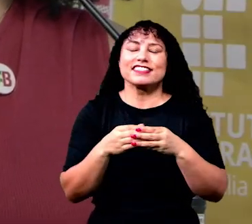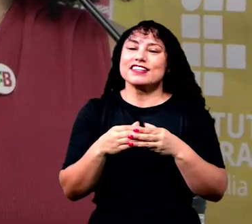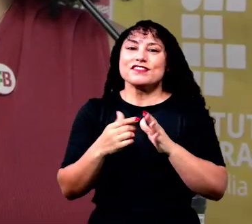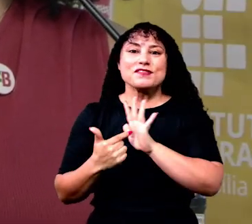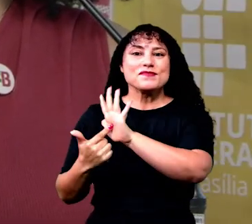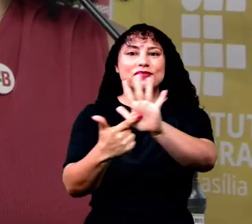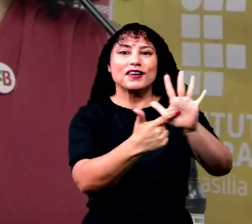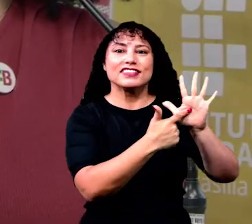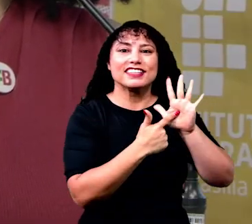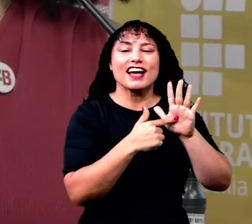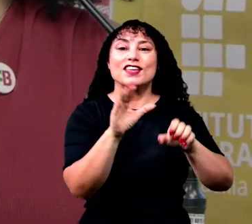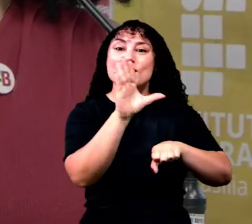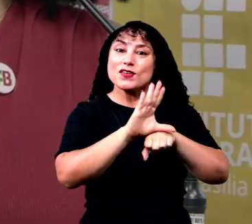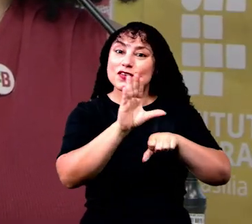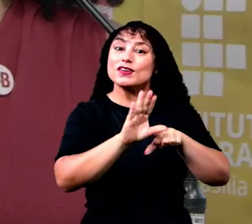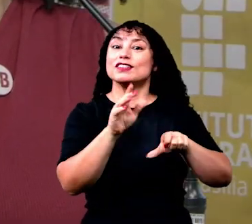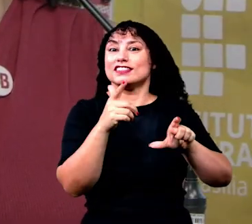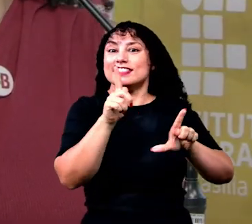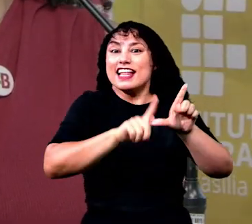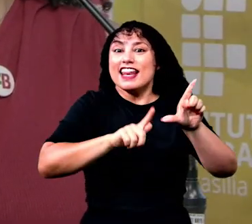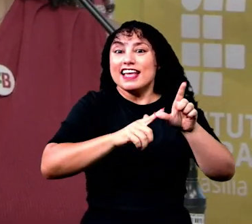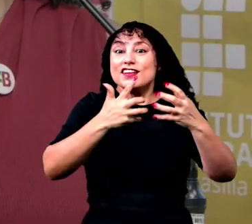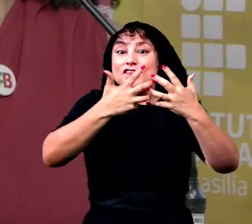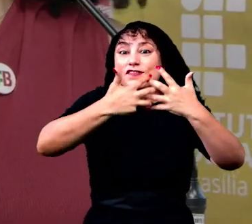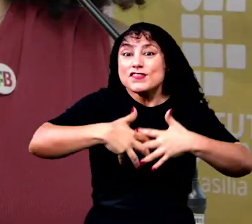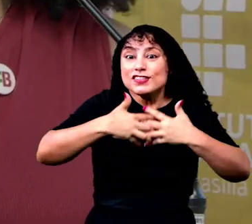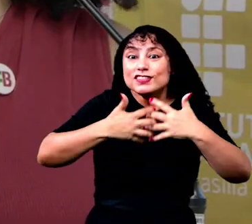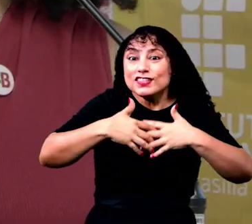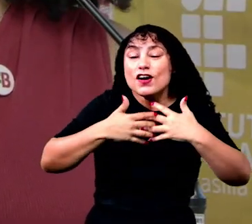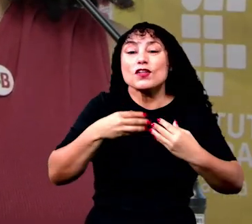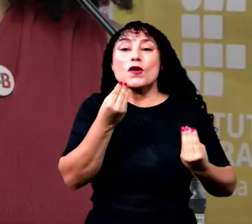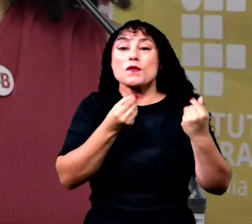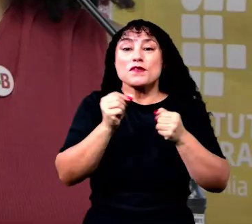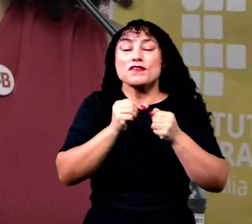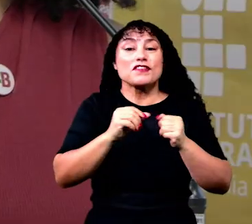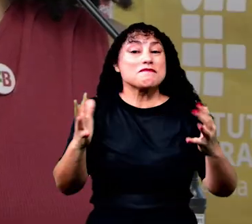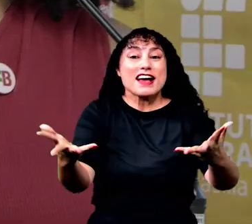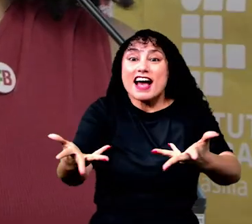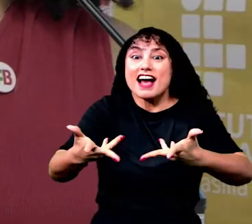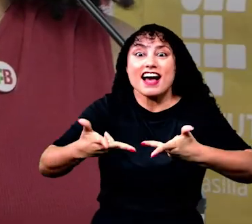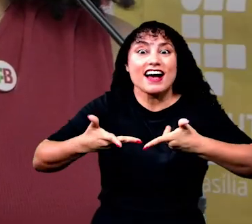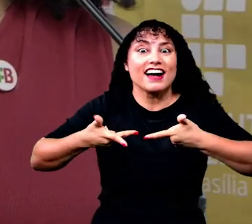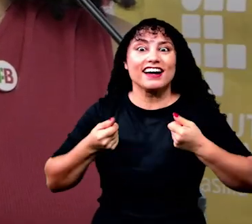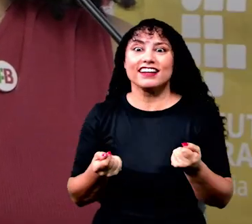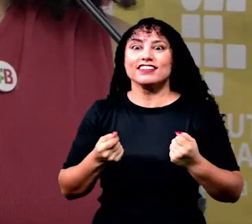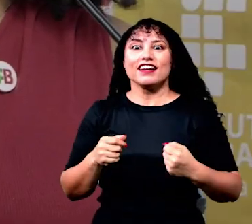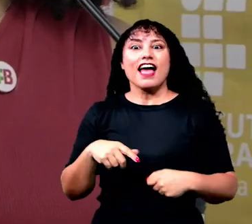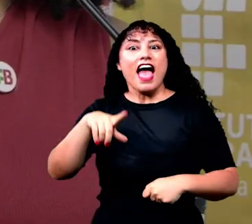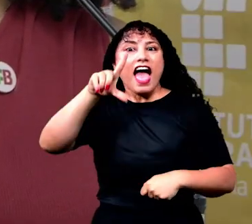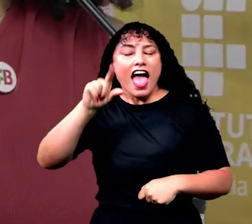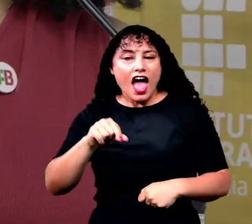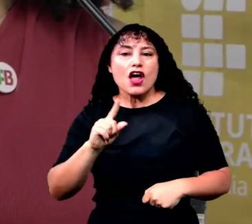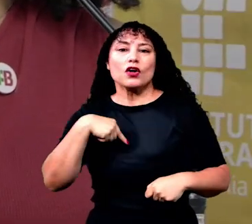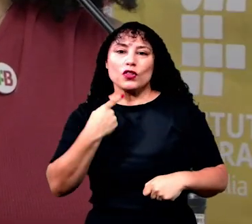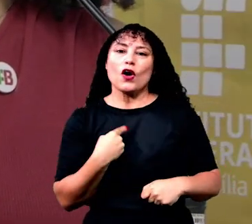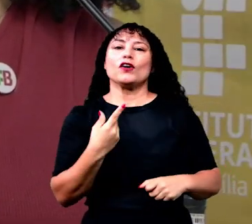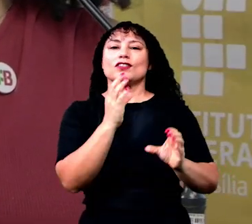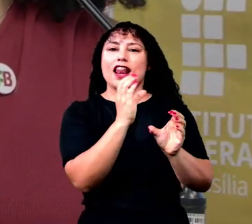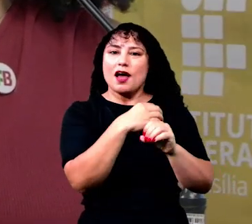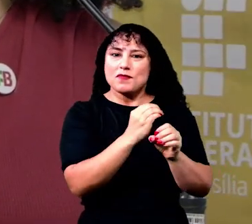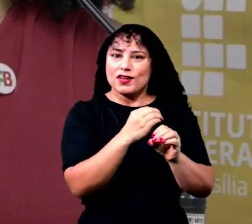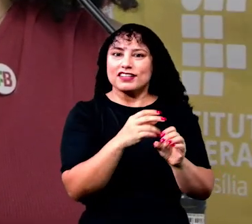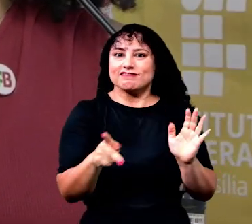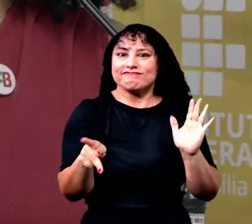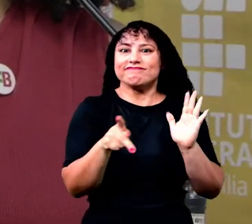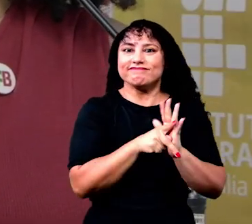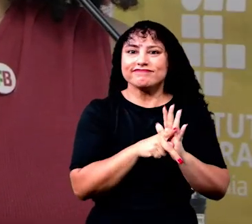mostrar como que o curso de letras funciona, né? O que a gente faz no curso de letras. Então, isso foi sensacional. Eu falei que esse era o nosso laboratório, né?